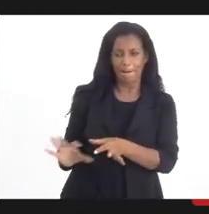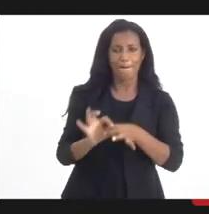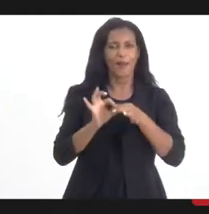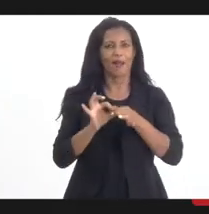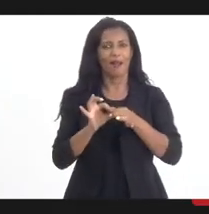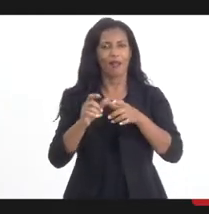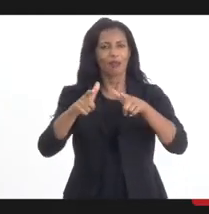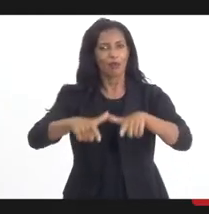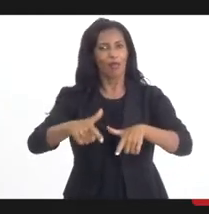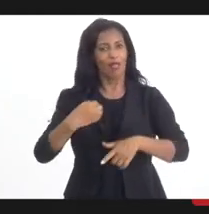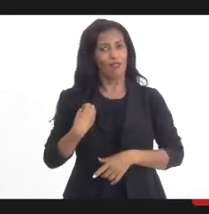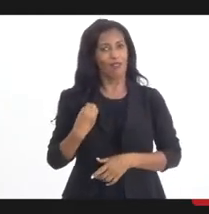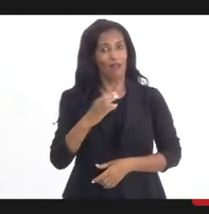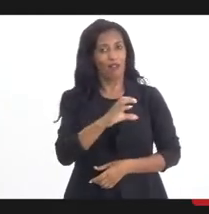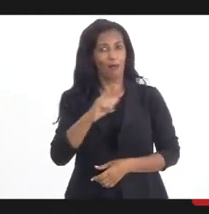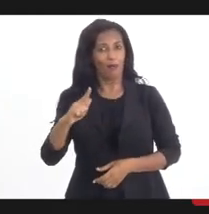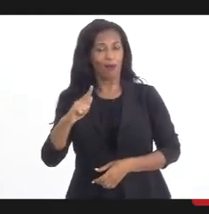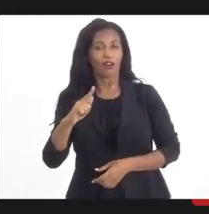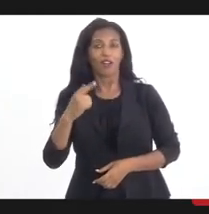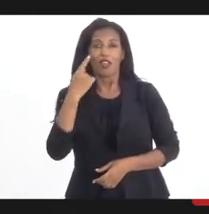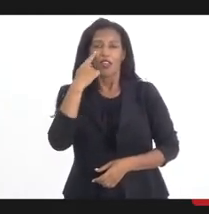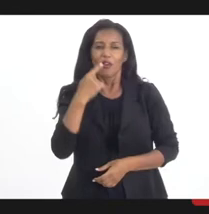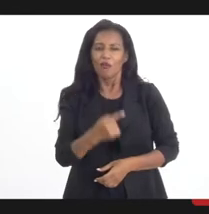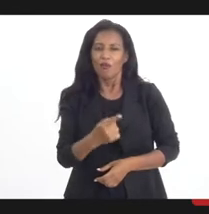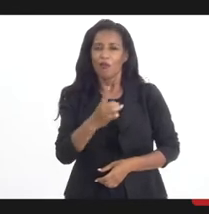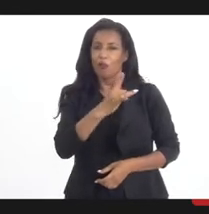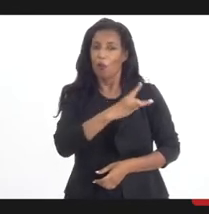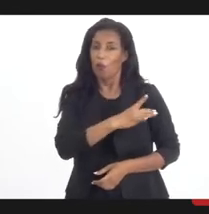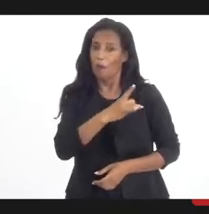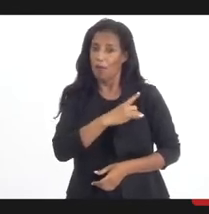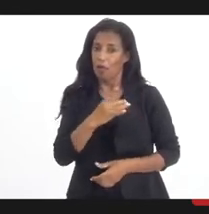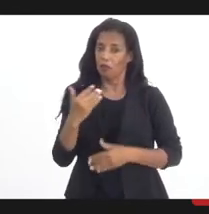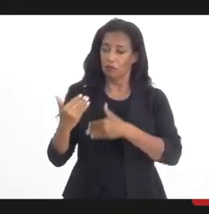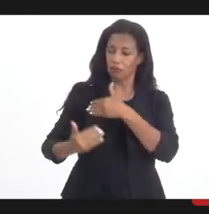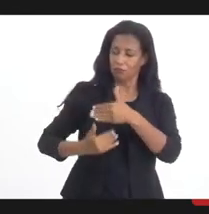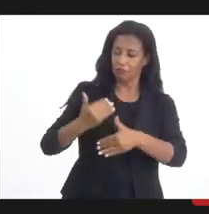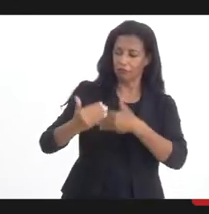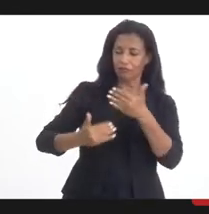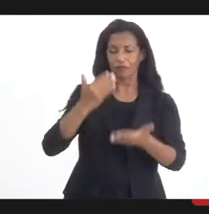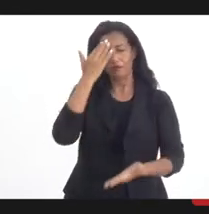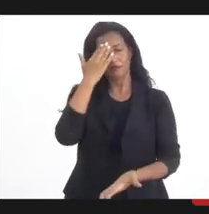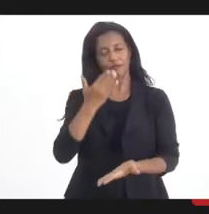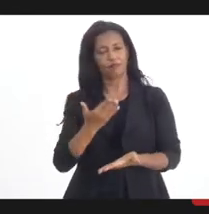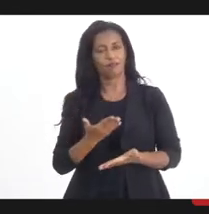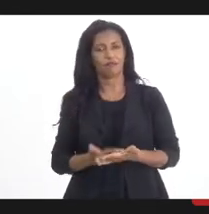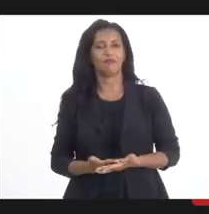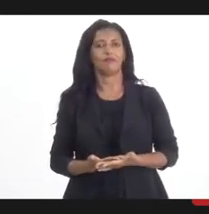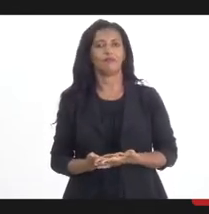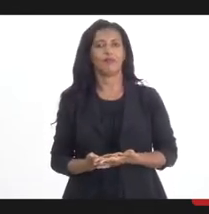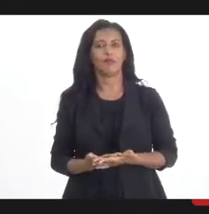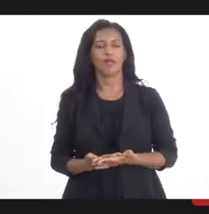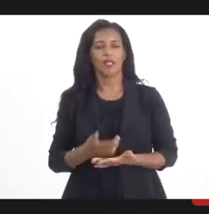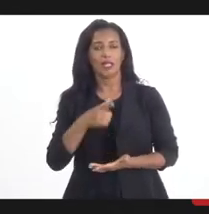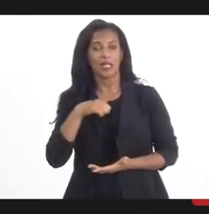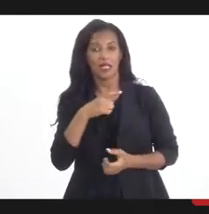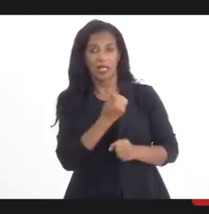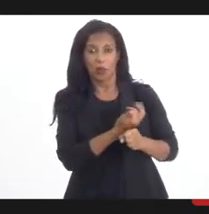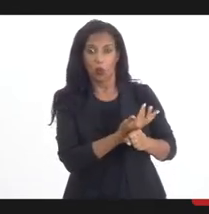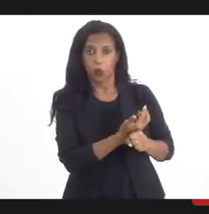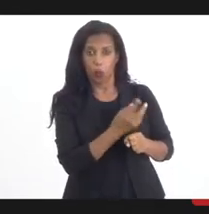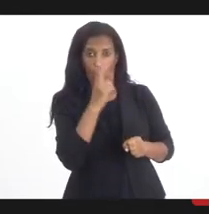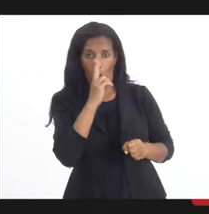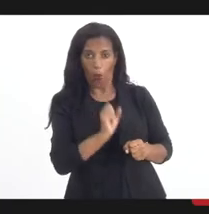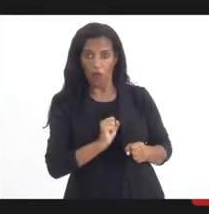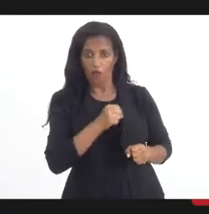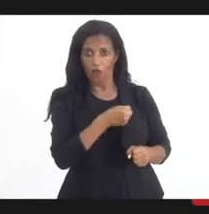Zona Oeste. Sou morador de Campo Grande e vejo com muito medo esse processo de acreditar que, usando a UERJ como braço,